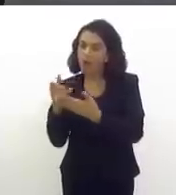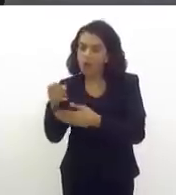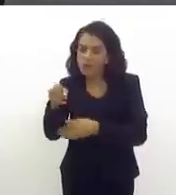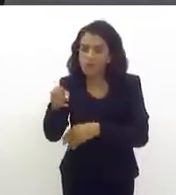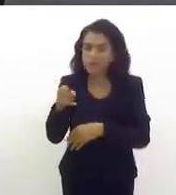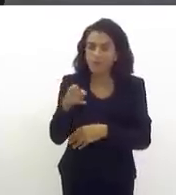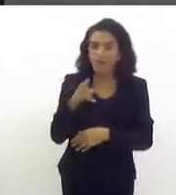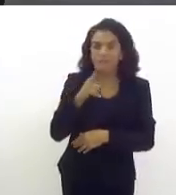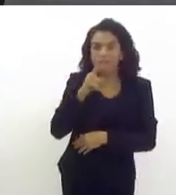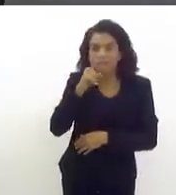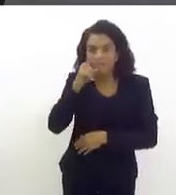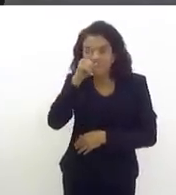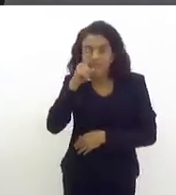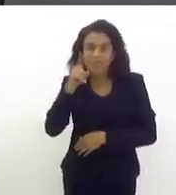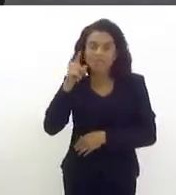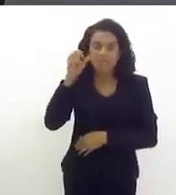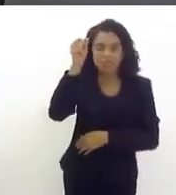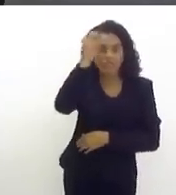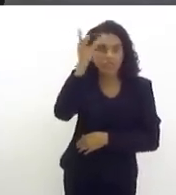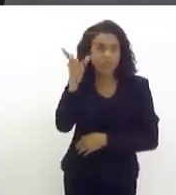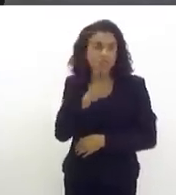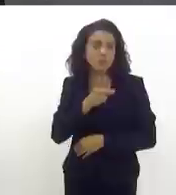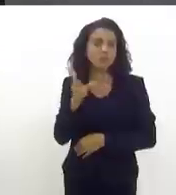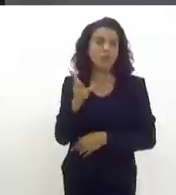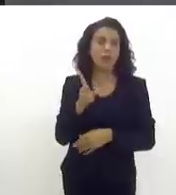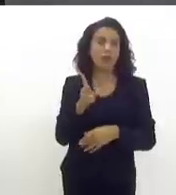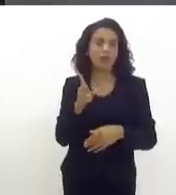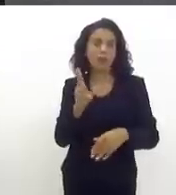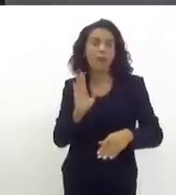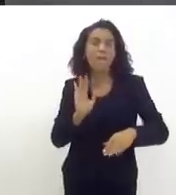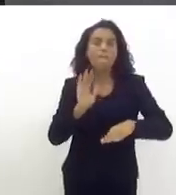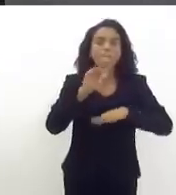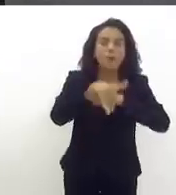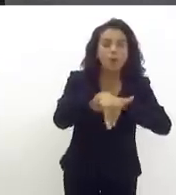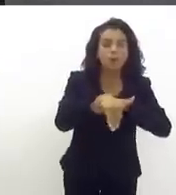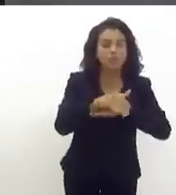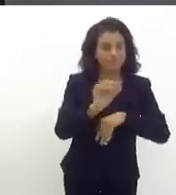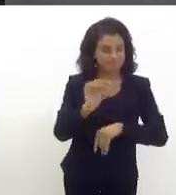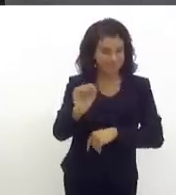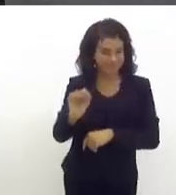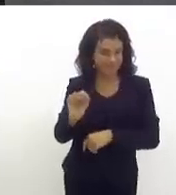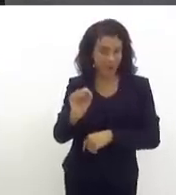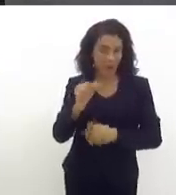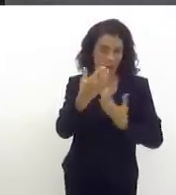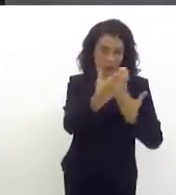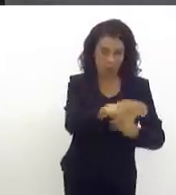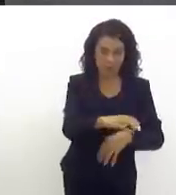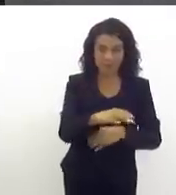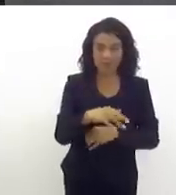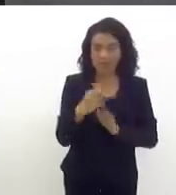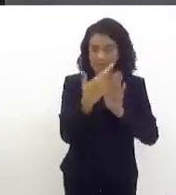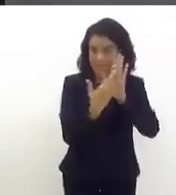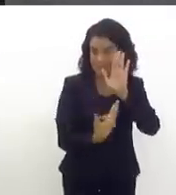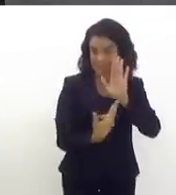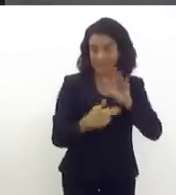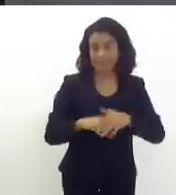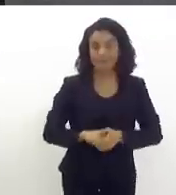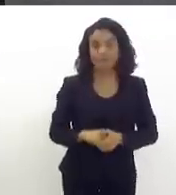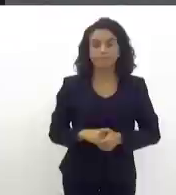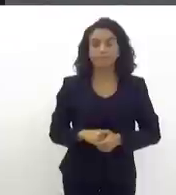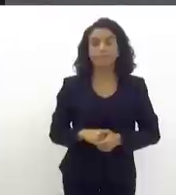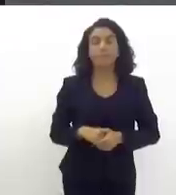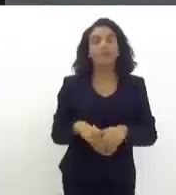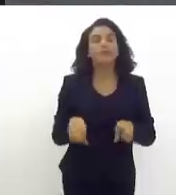e que estejam burlando a forma do concurso Mas a questão que eu perguntava a excelência